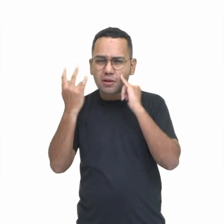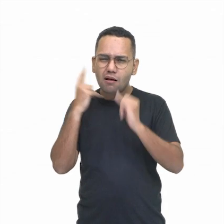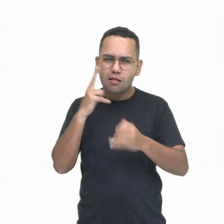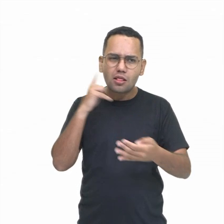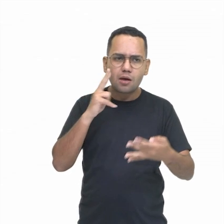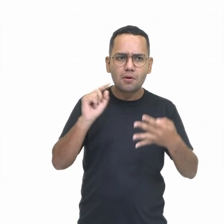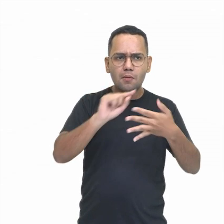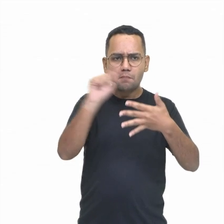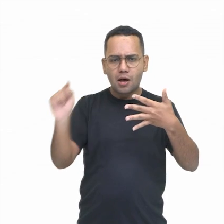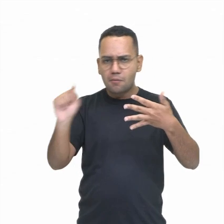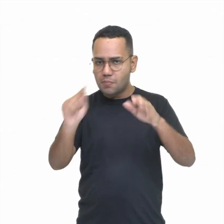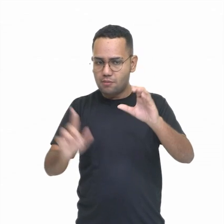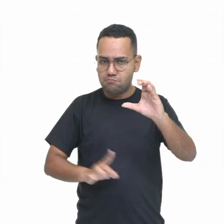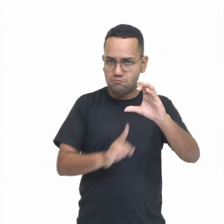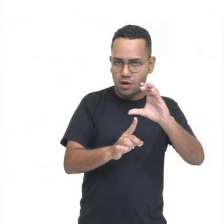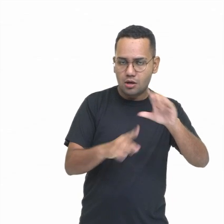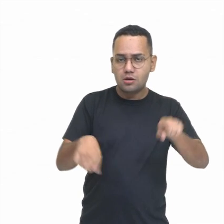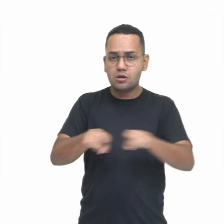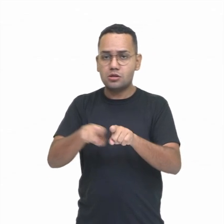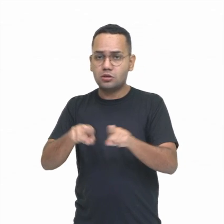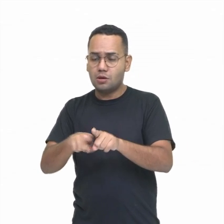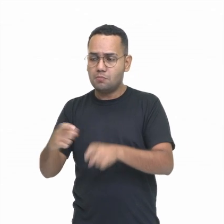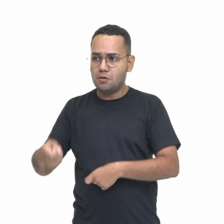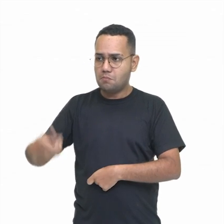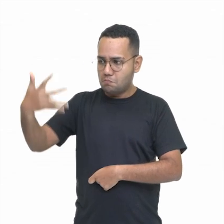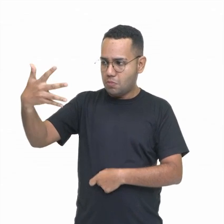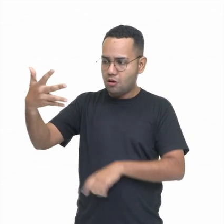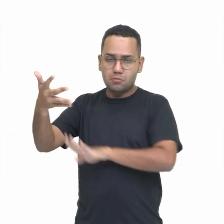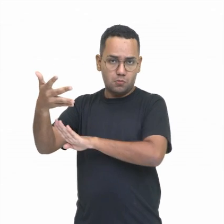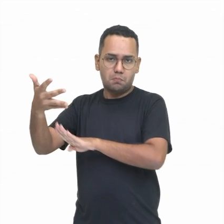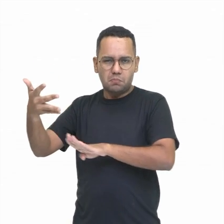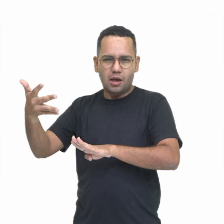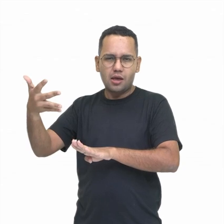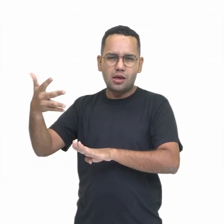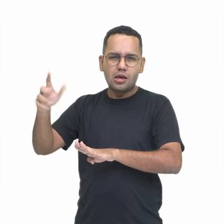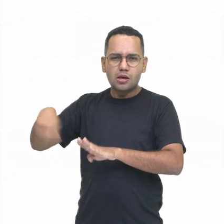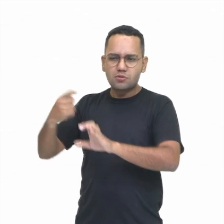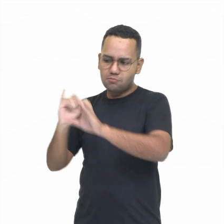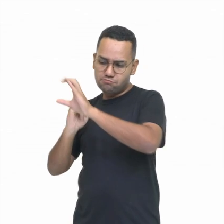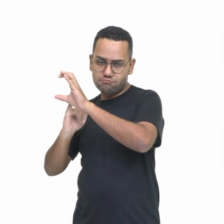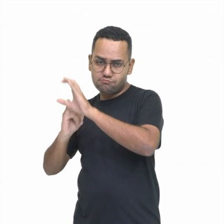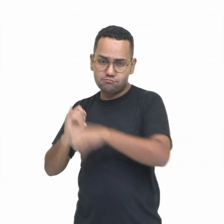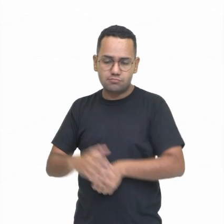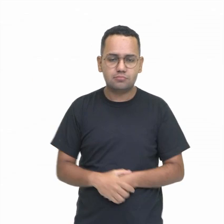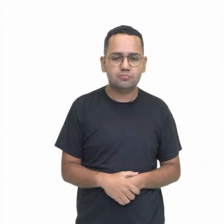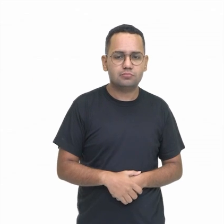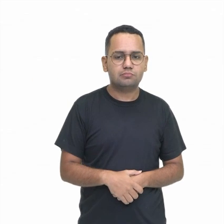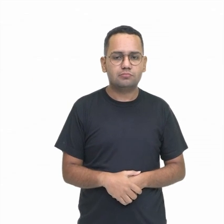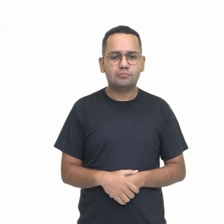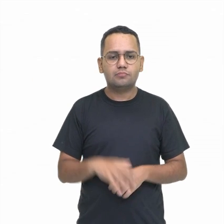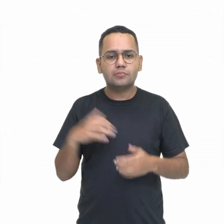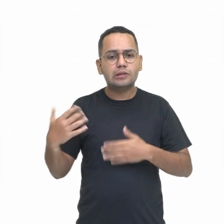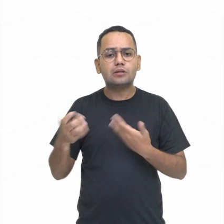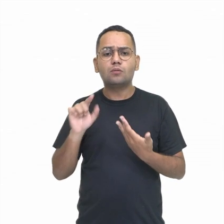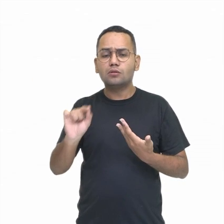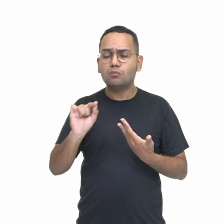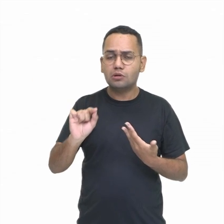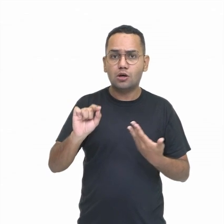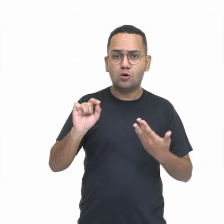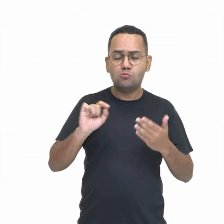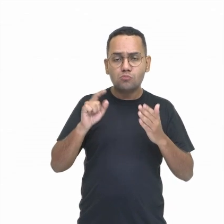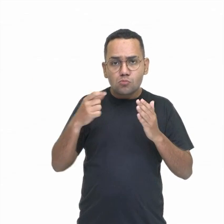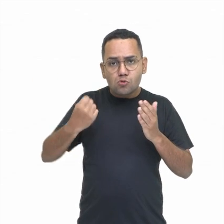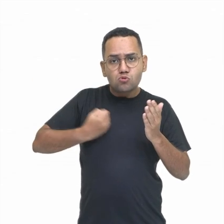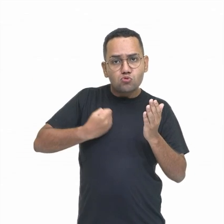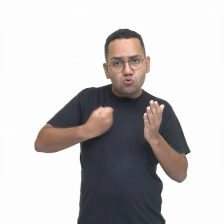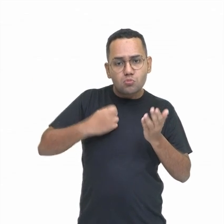reais chama-se função afim quando existem dois números reais a e b tal que FX é igual